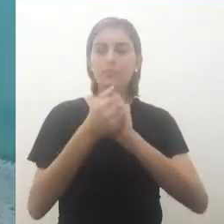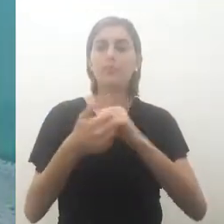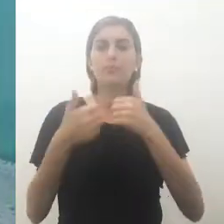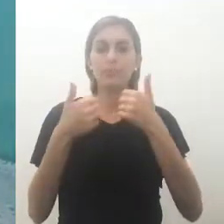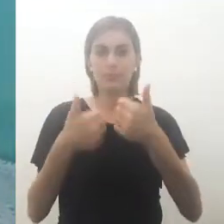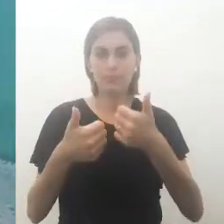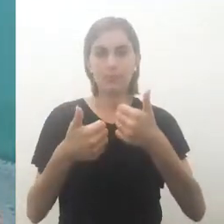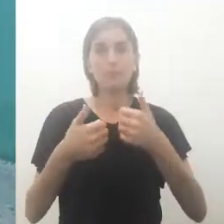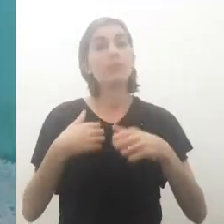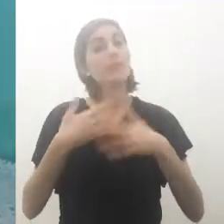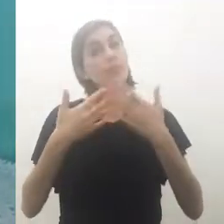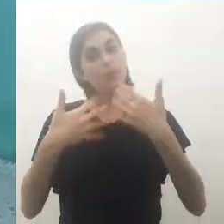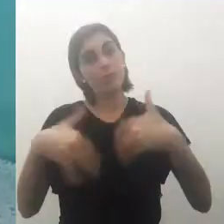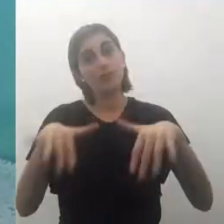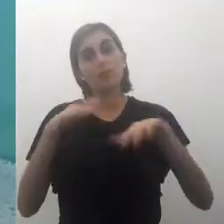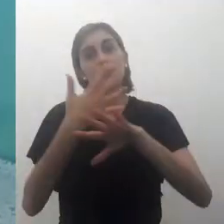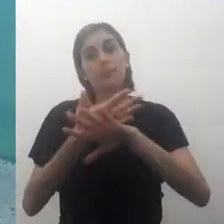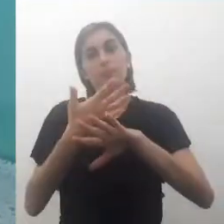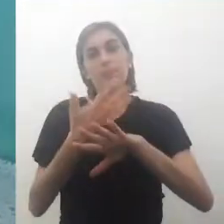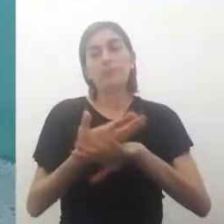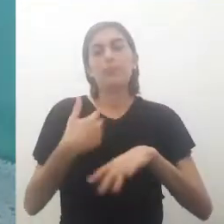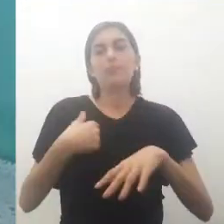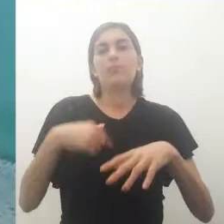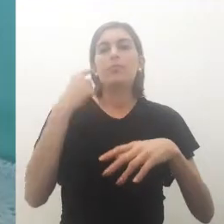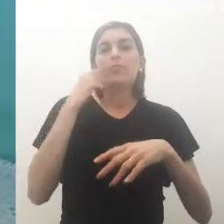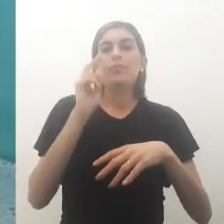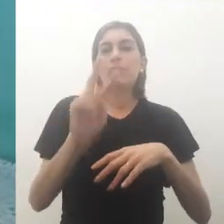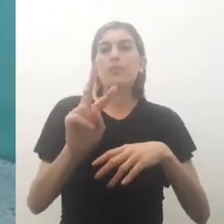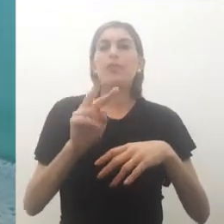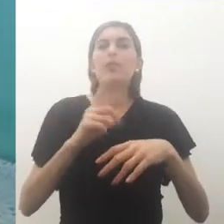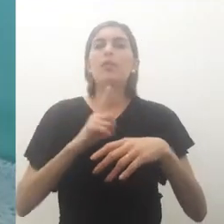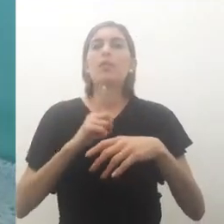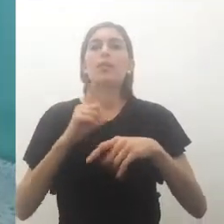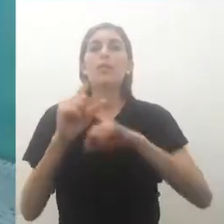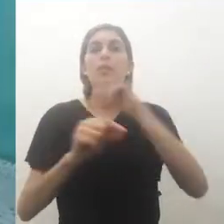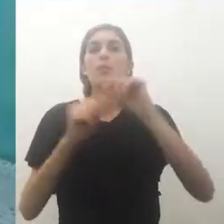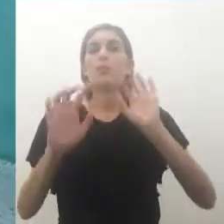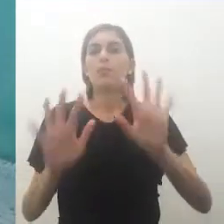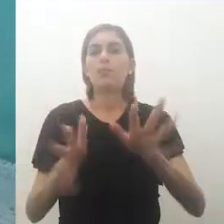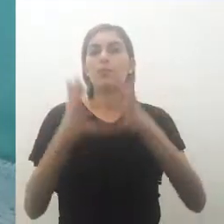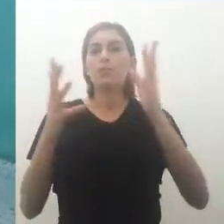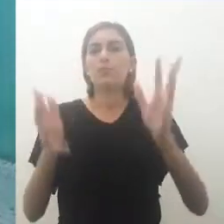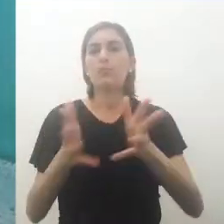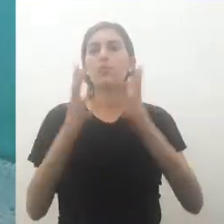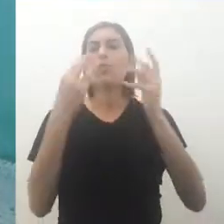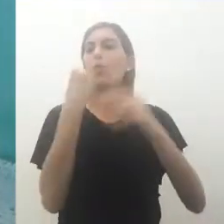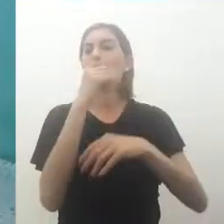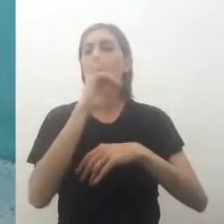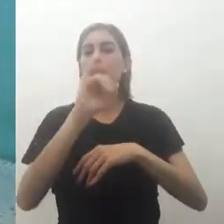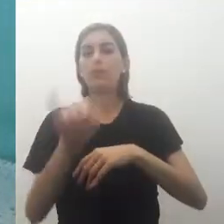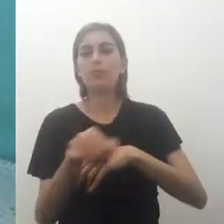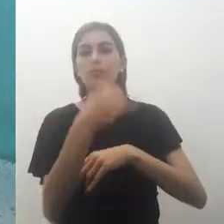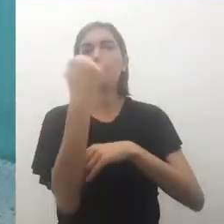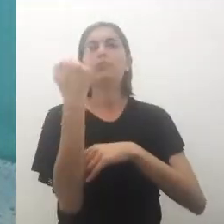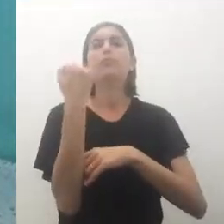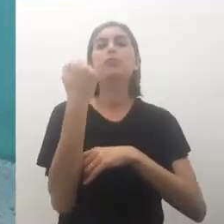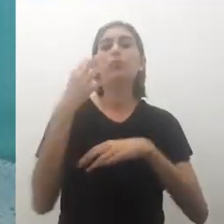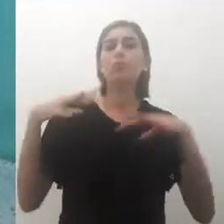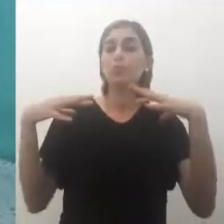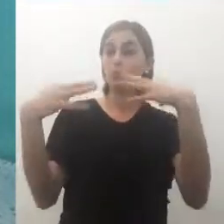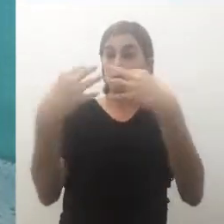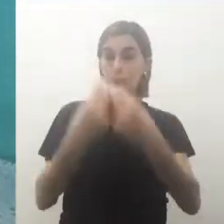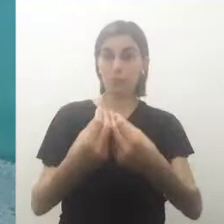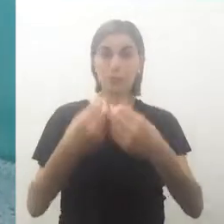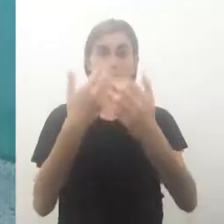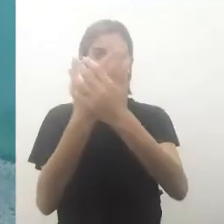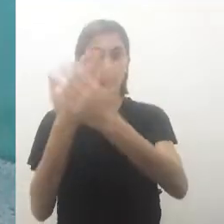maior. Naturalmente, a nossa disciplina ela vai ter um efeito de proporcionar, dar oportunidade de todos aqueles